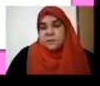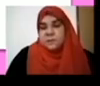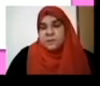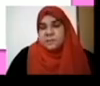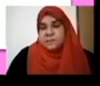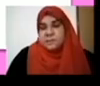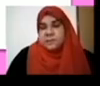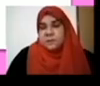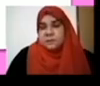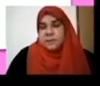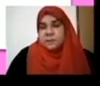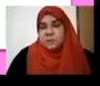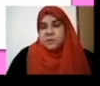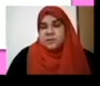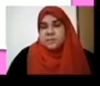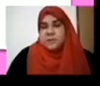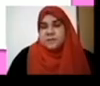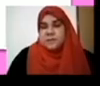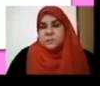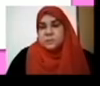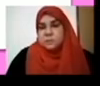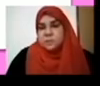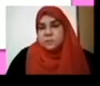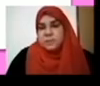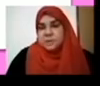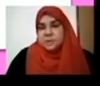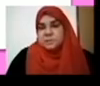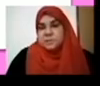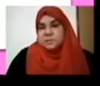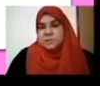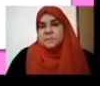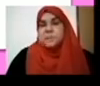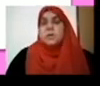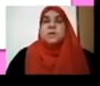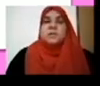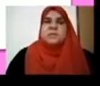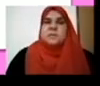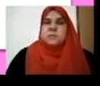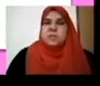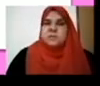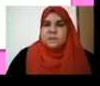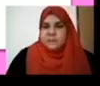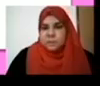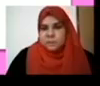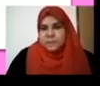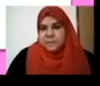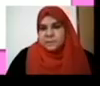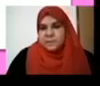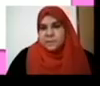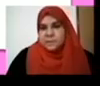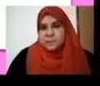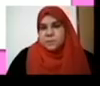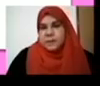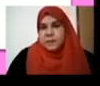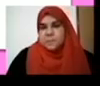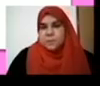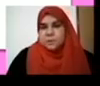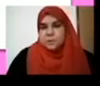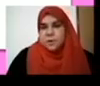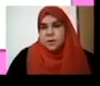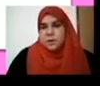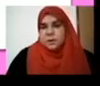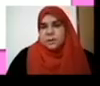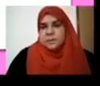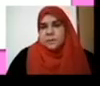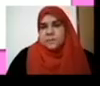distributiva. Então, por exemplo, aqui eu tenho x mais y que multiplica x menos y. Distributiva da multiplicação, eu tenho que multiplicar um por